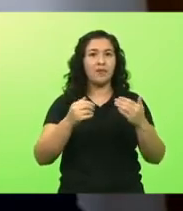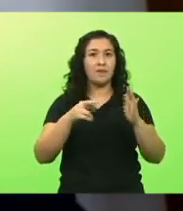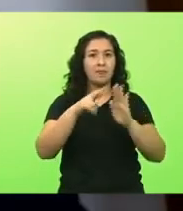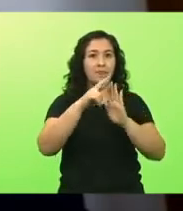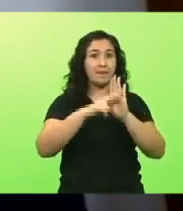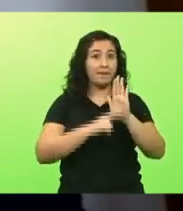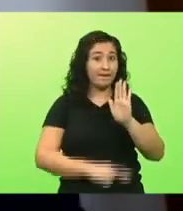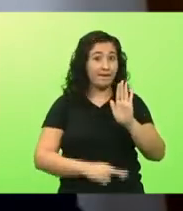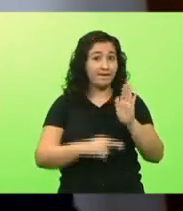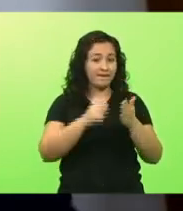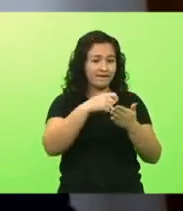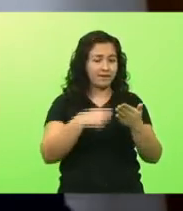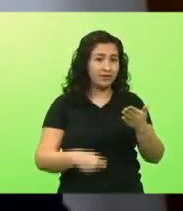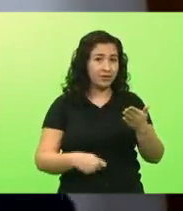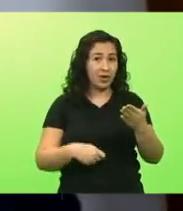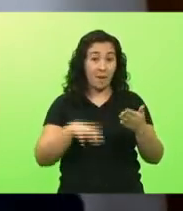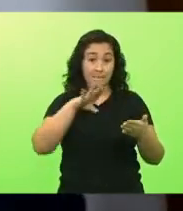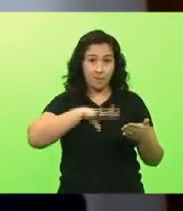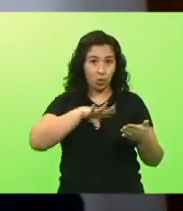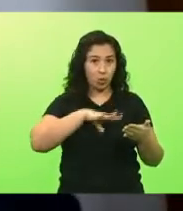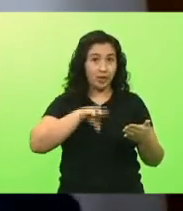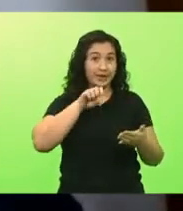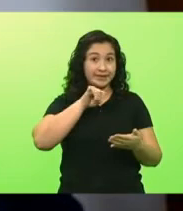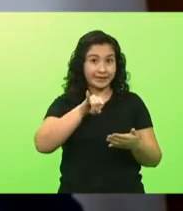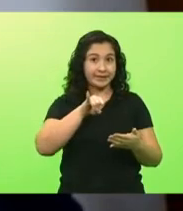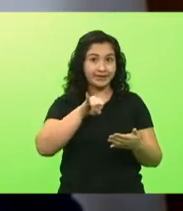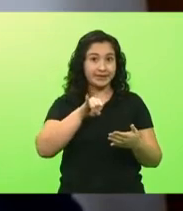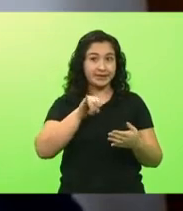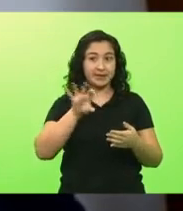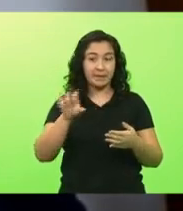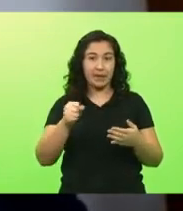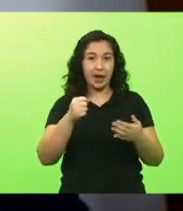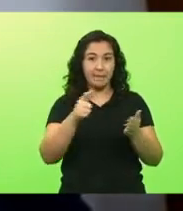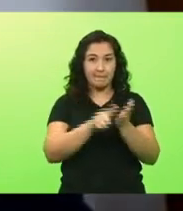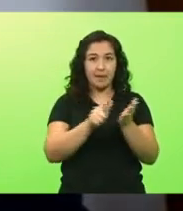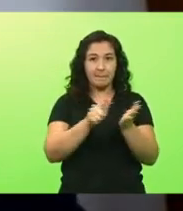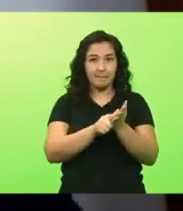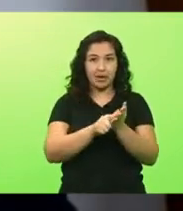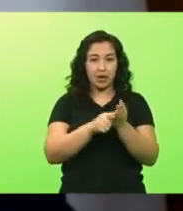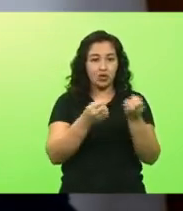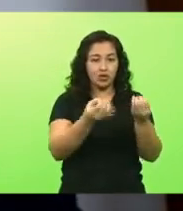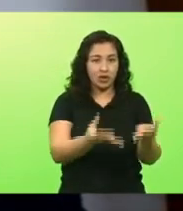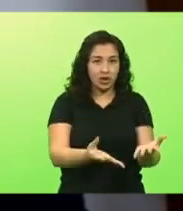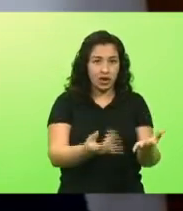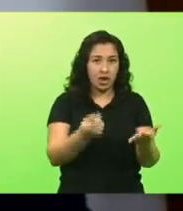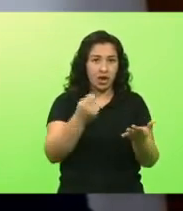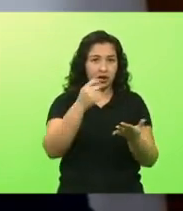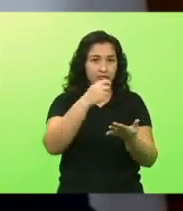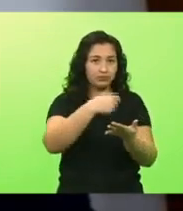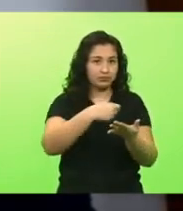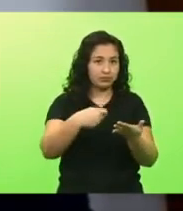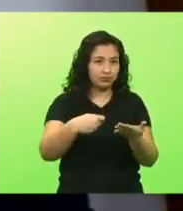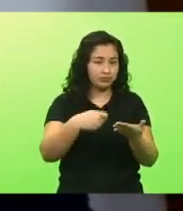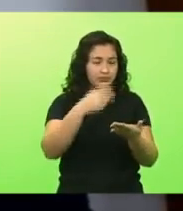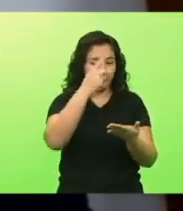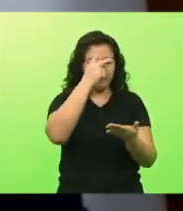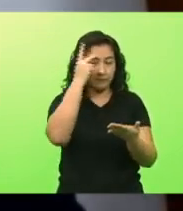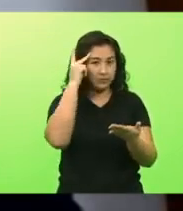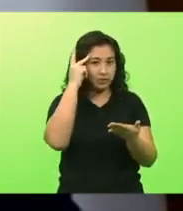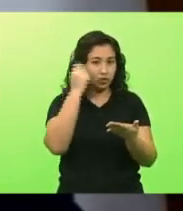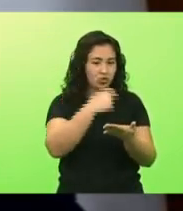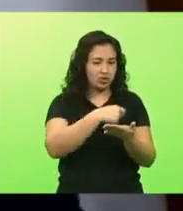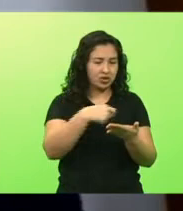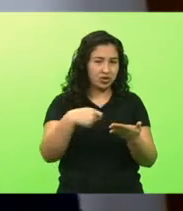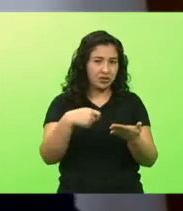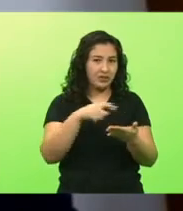português, se você colocar uma folha de papel com um lápis ou uma caneta à frente das pessoas, hoje em dia,